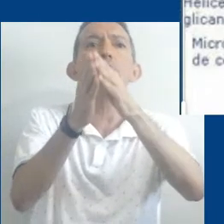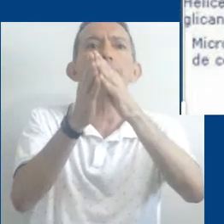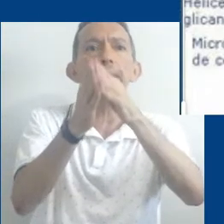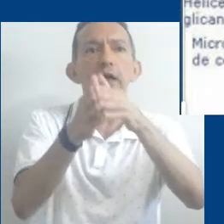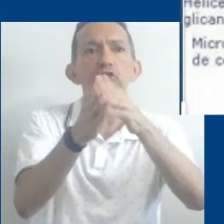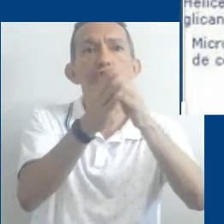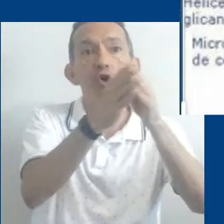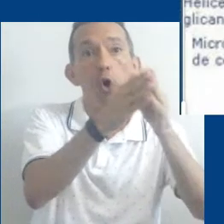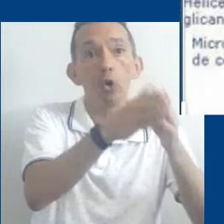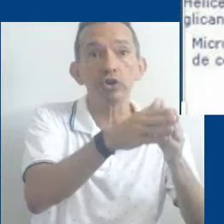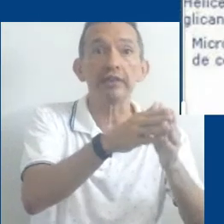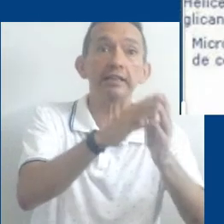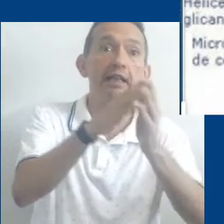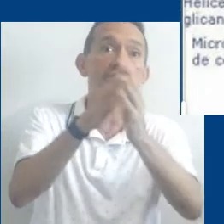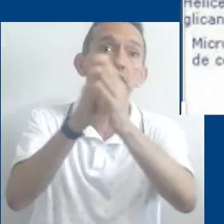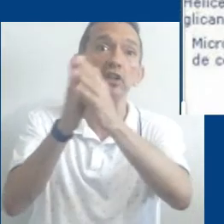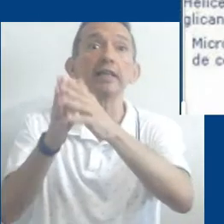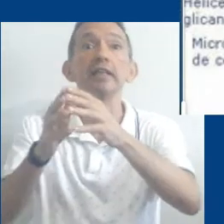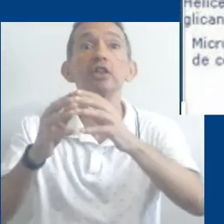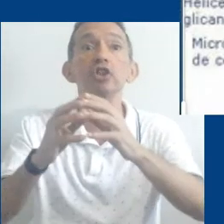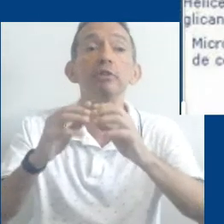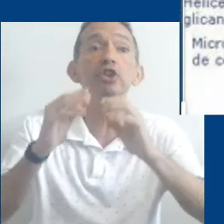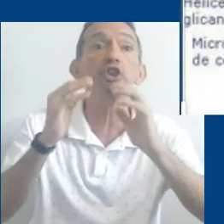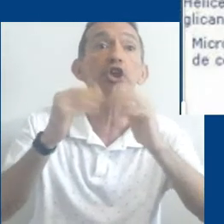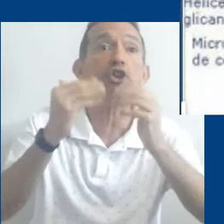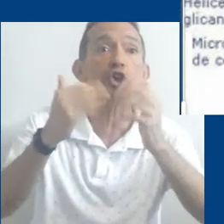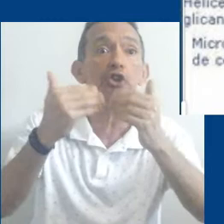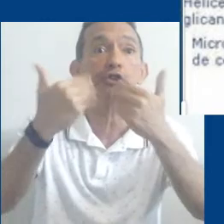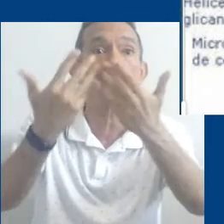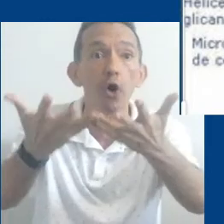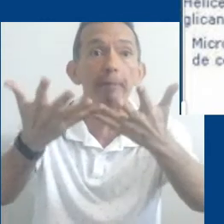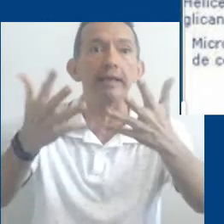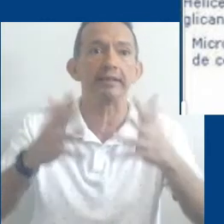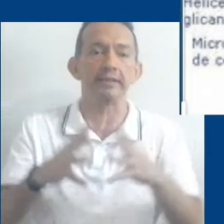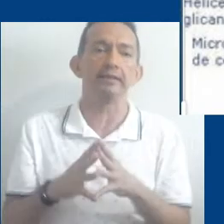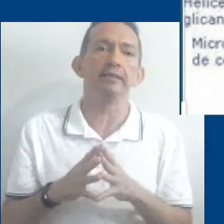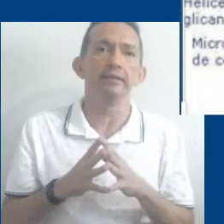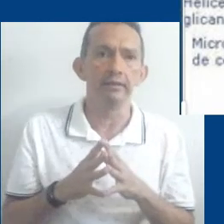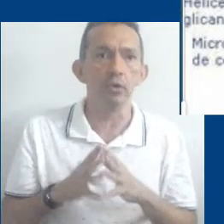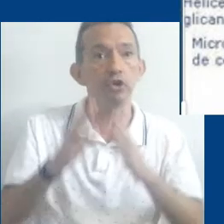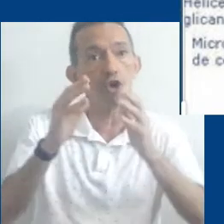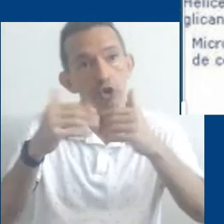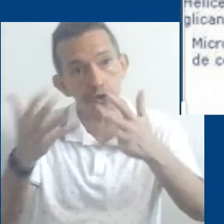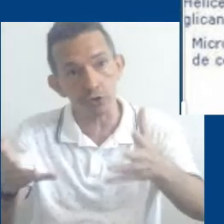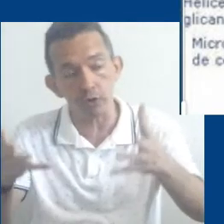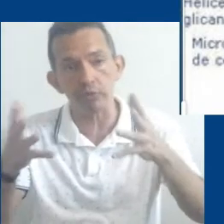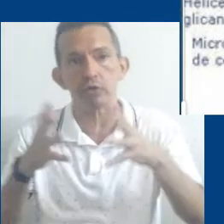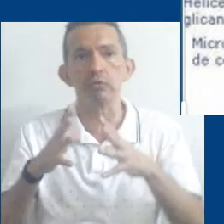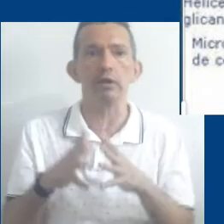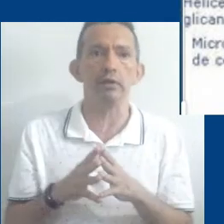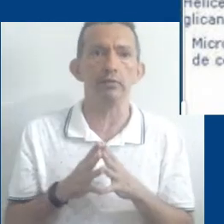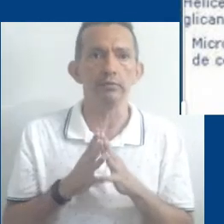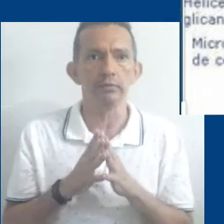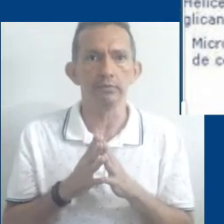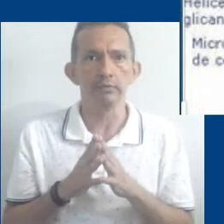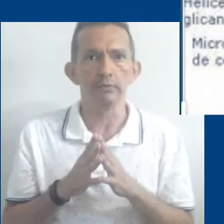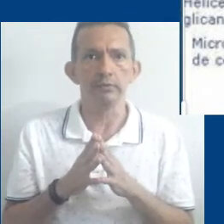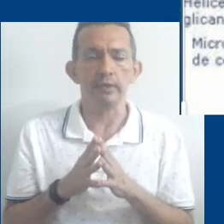é o complexo de Golgi das células vegetais, que a gente chama de dictiossomas, ou dictiossomos, como